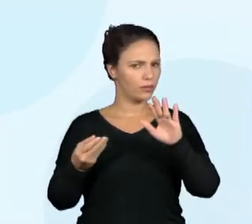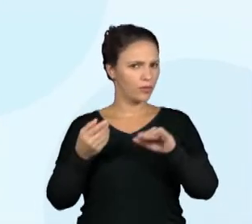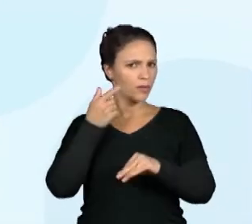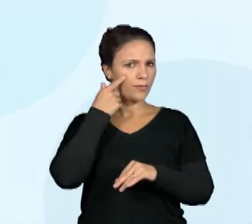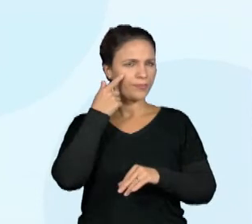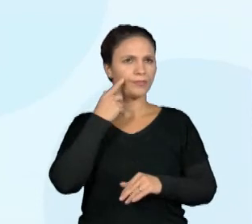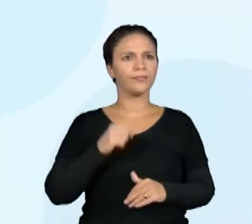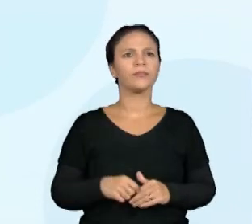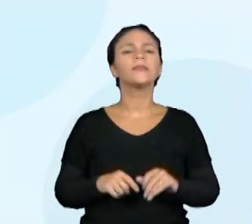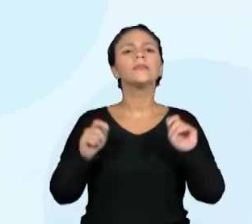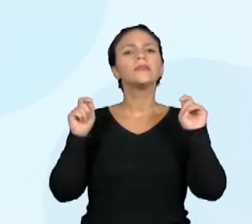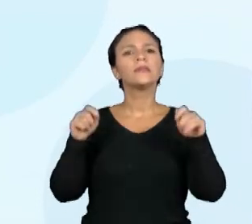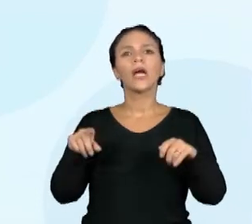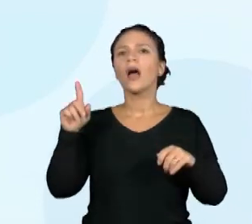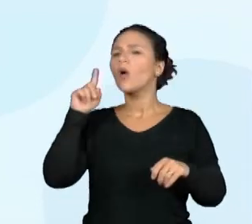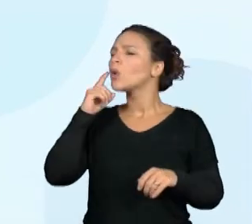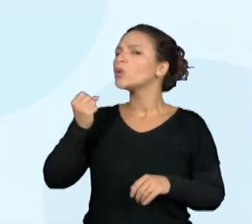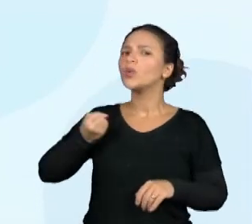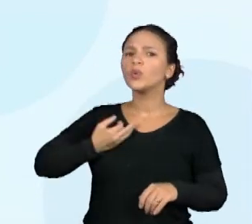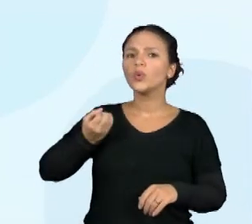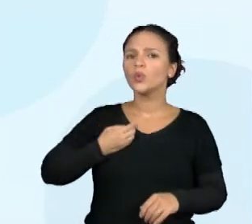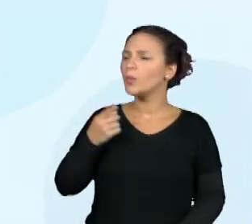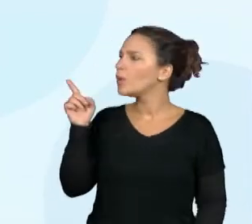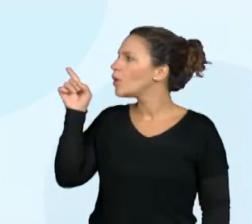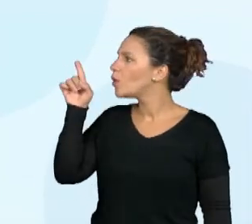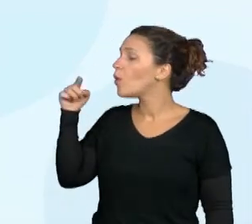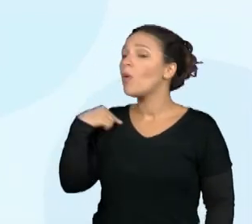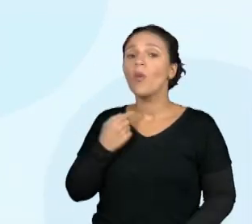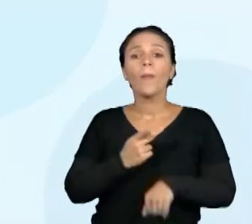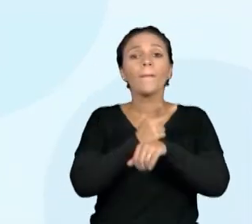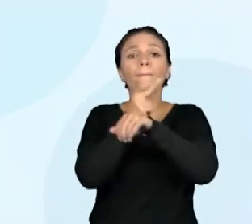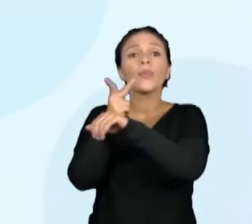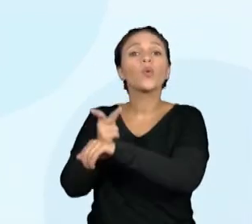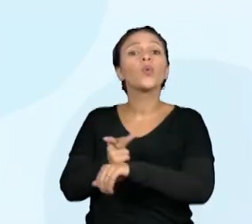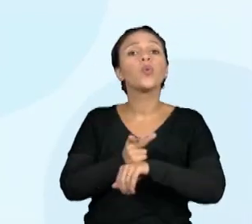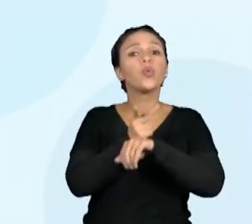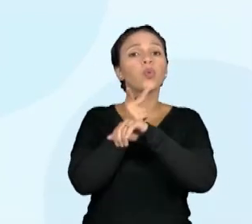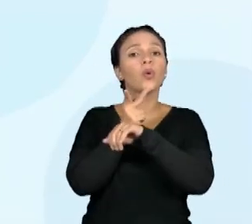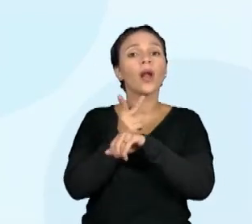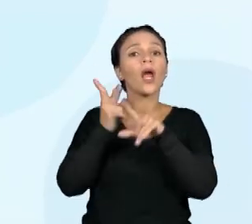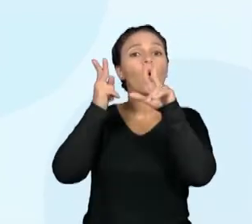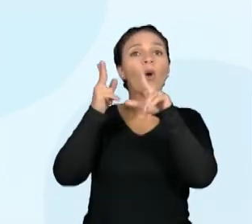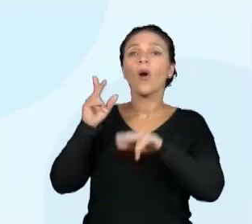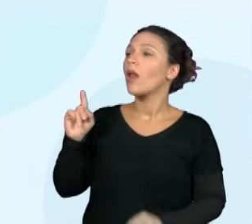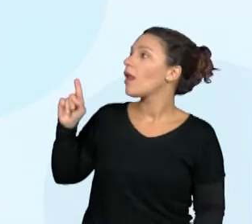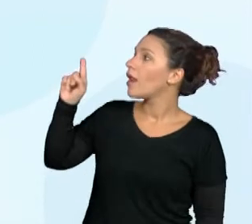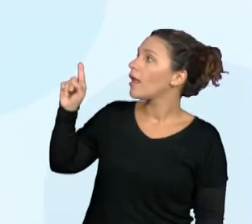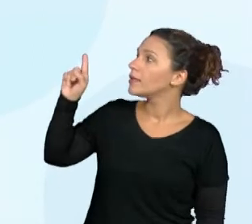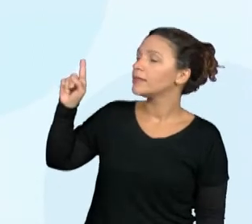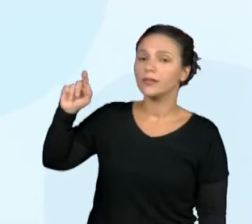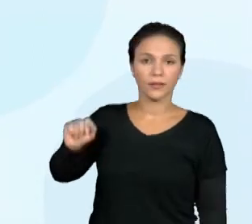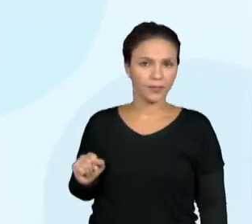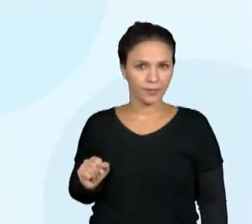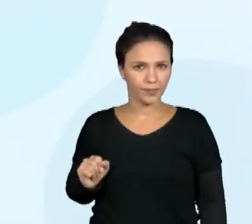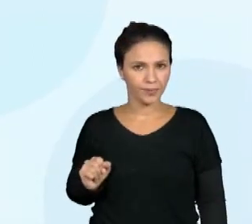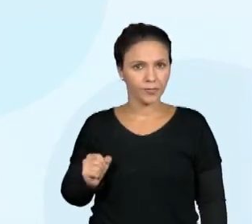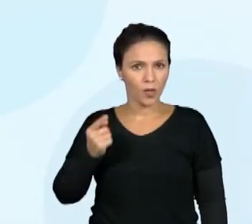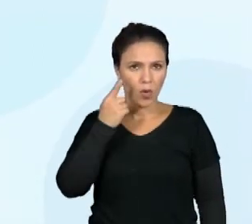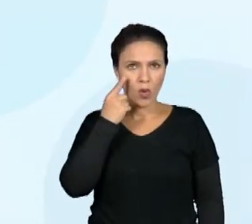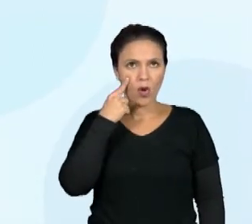posso localizar aí os números que eu vou utilizar, tá bom? Então, eu vou